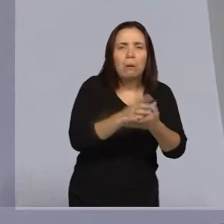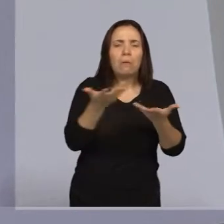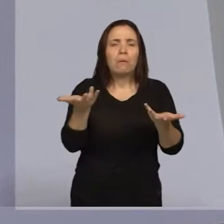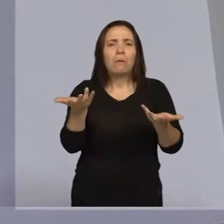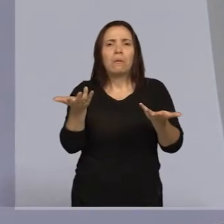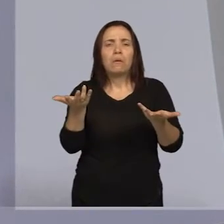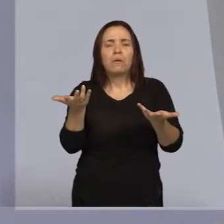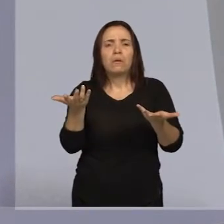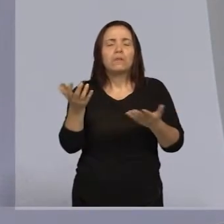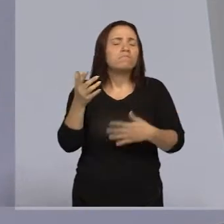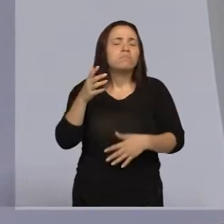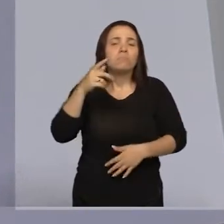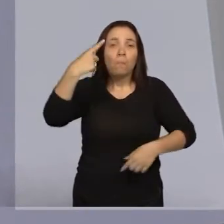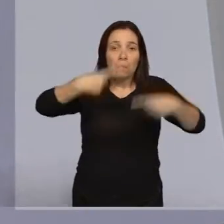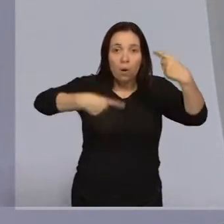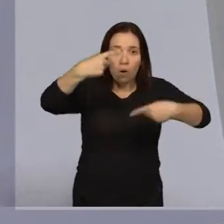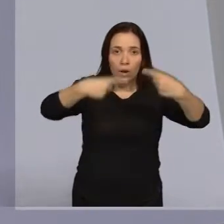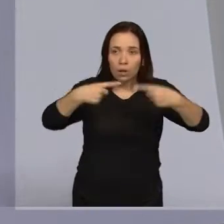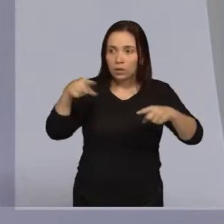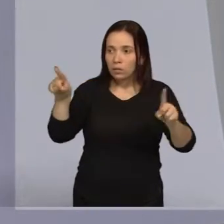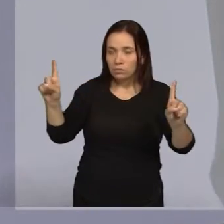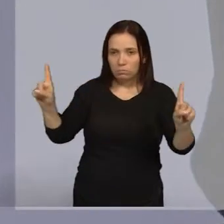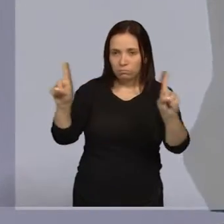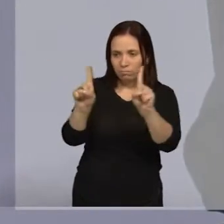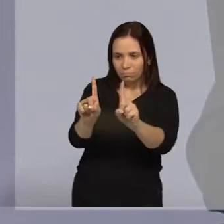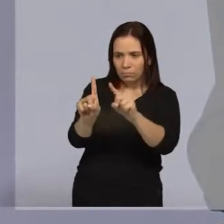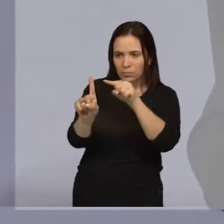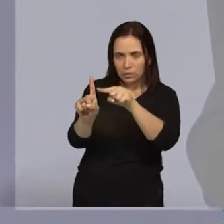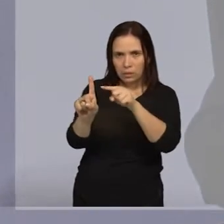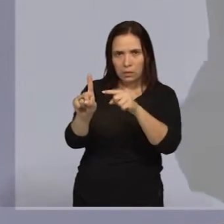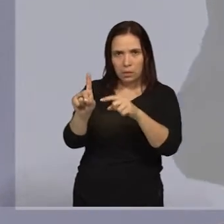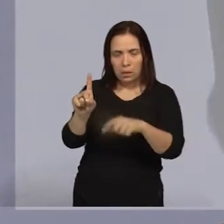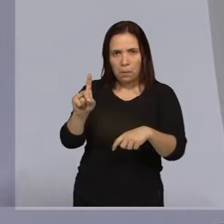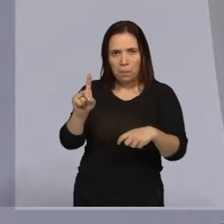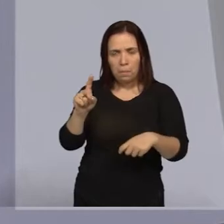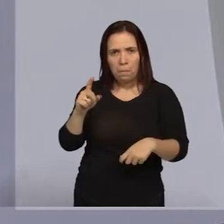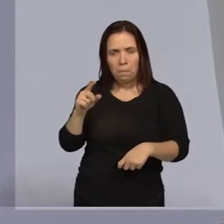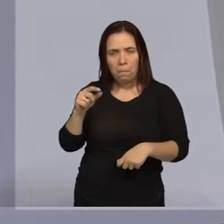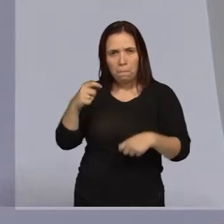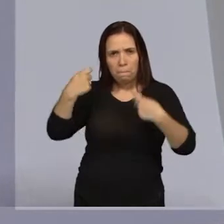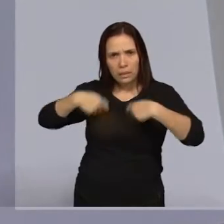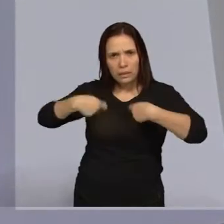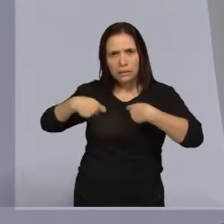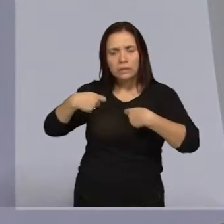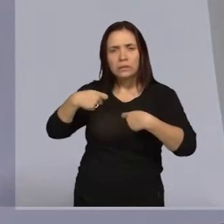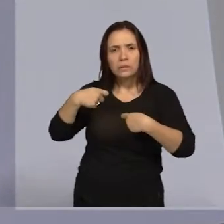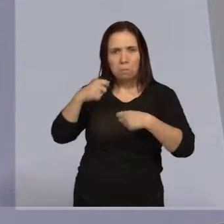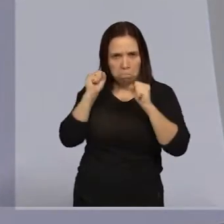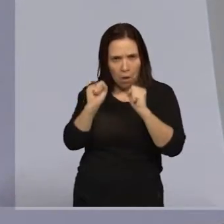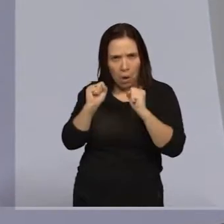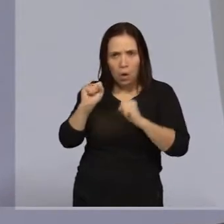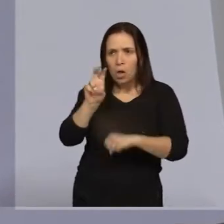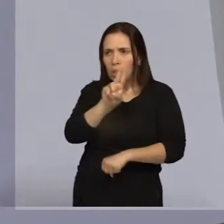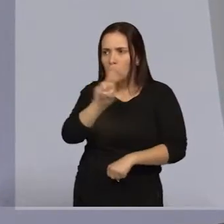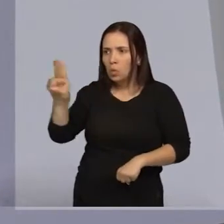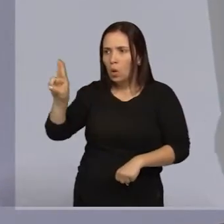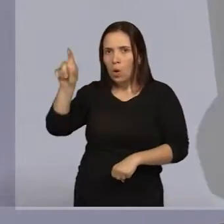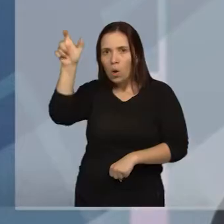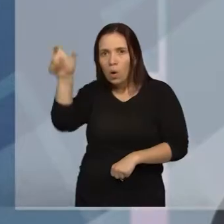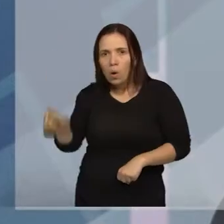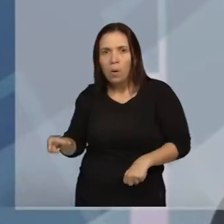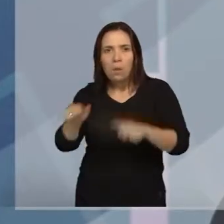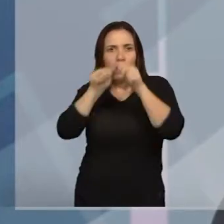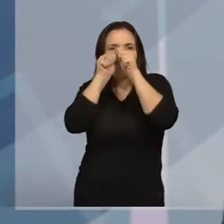político, essa pessoa deve merecer uma sanção a priori Não. e ter seus nomes lá já colocados como sendo uma